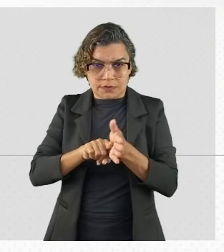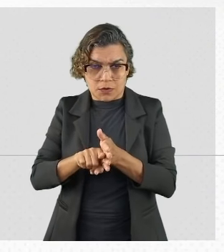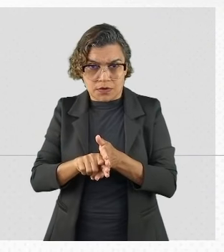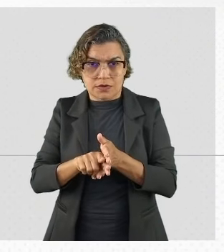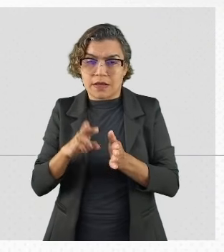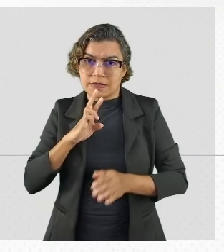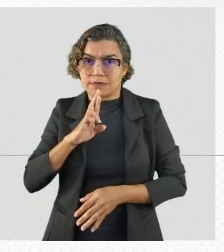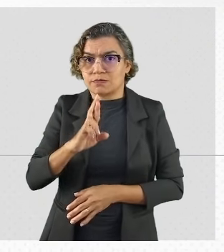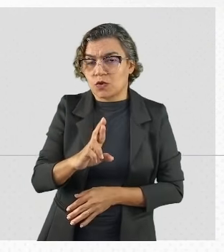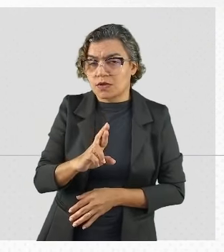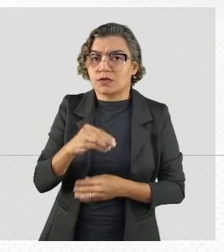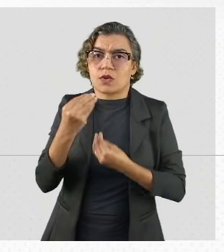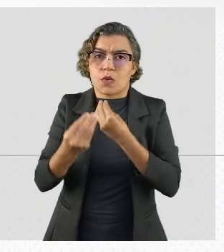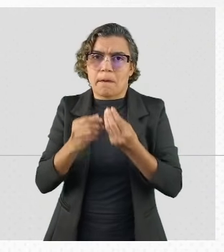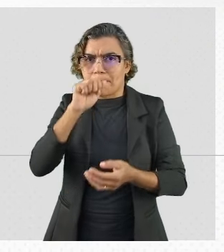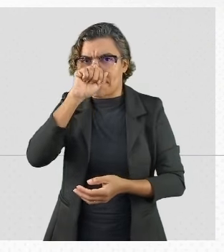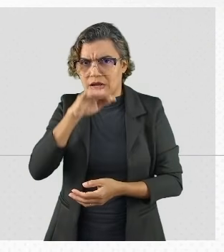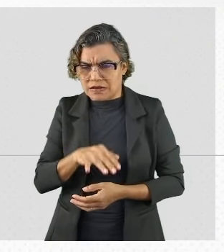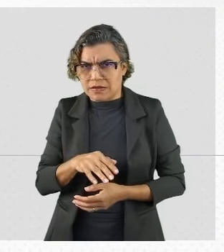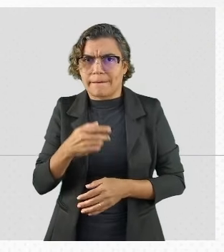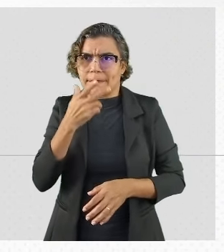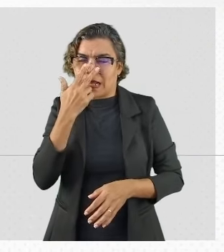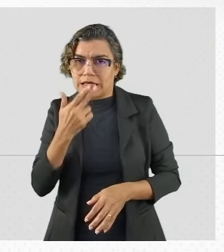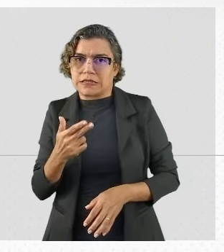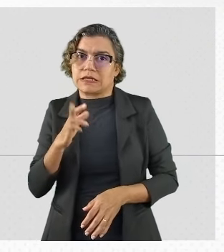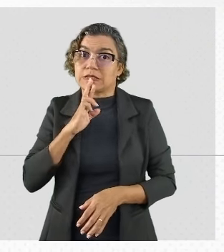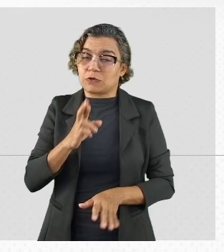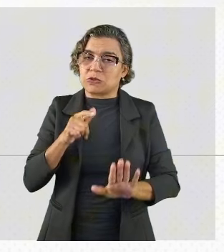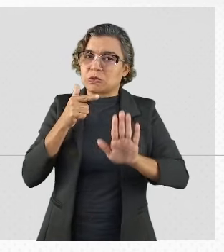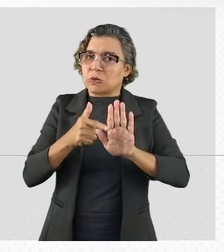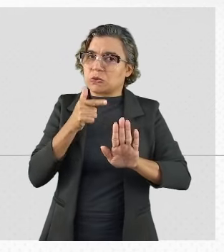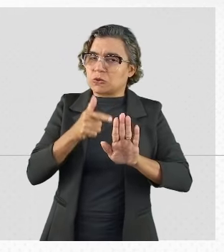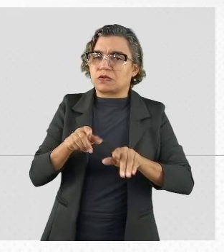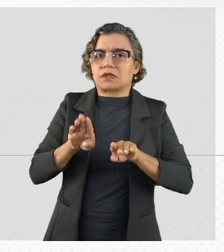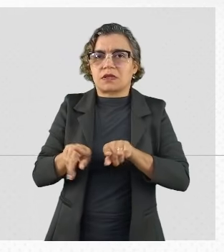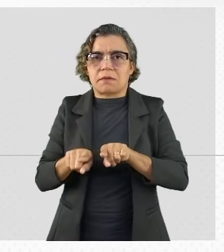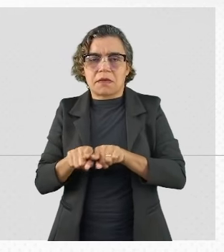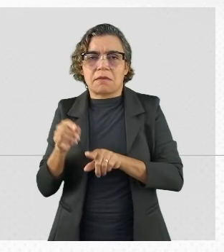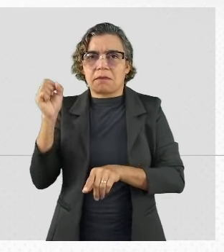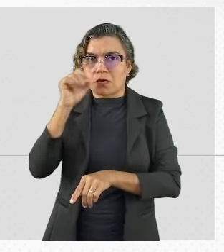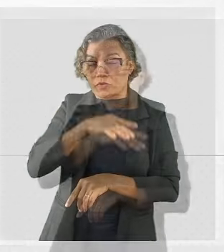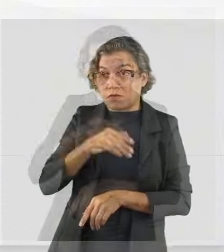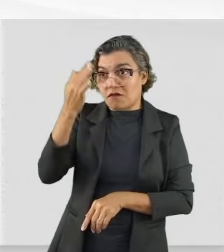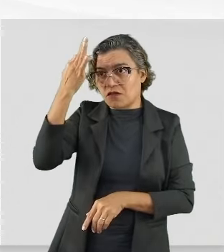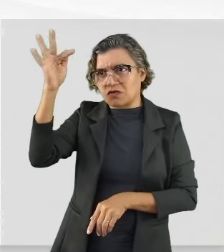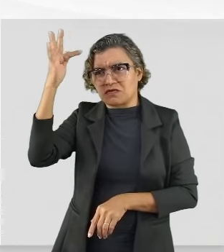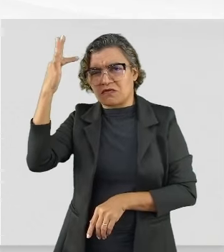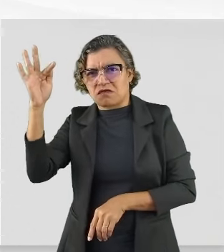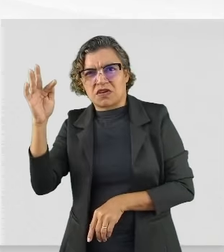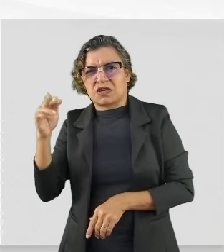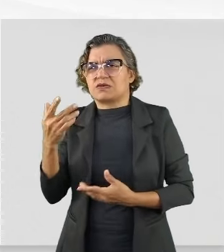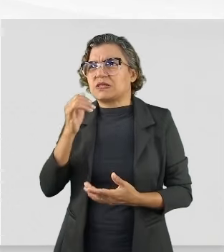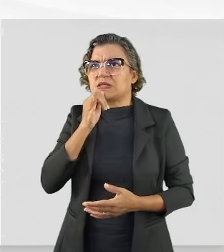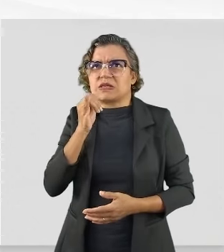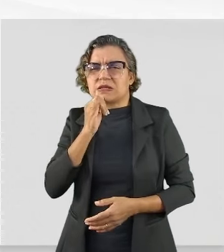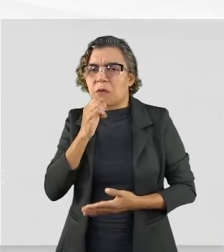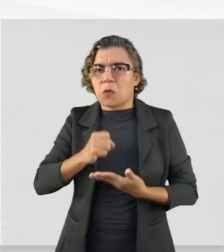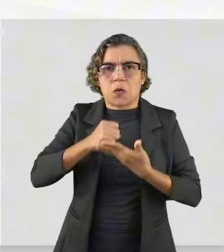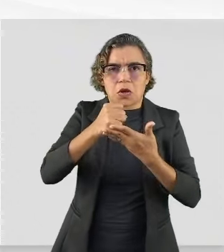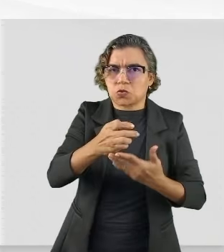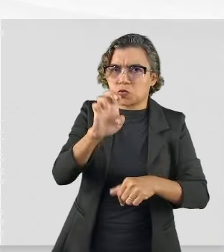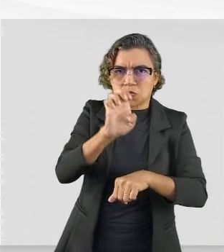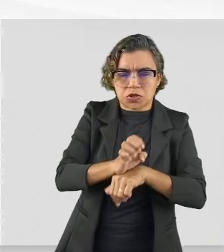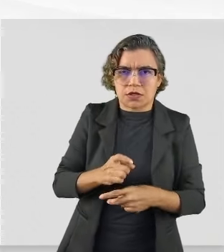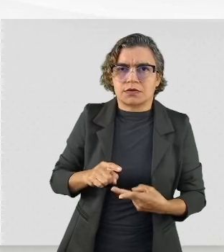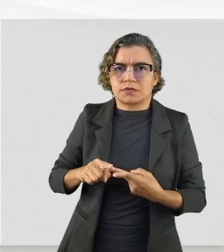pretende ser irônica e mordaz, maldosa, né? A filosofia, ele vai dizer, ela não serve ao Estado, não